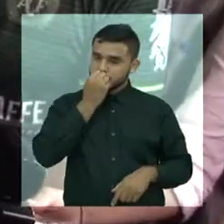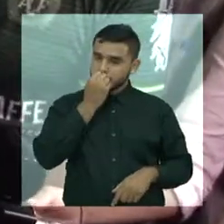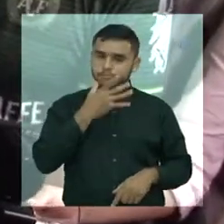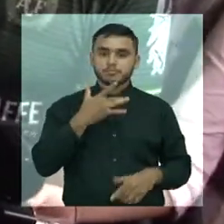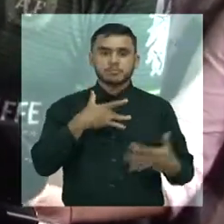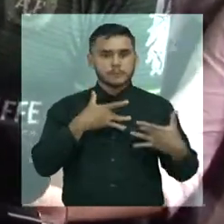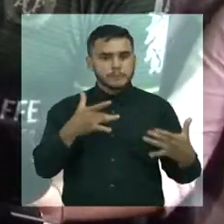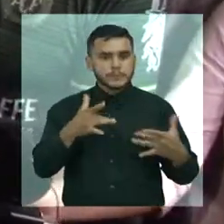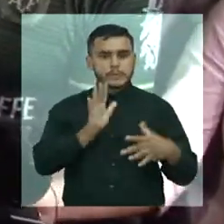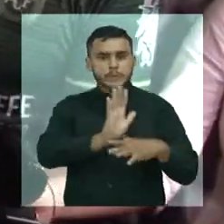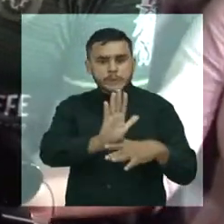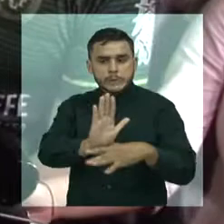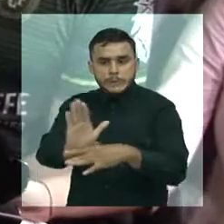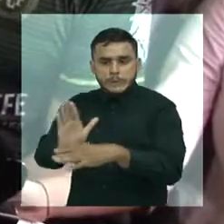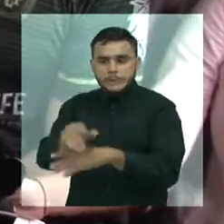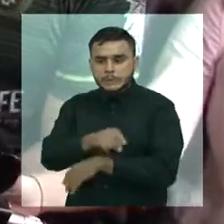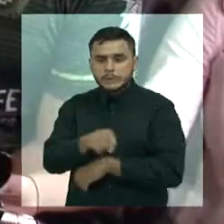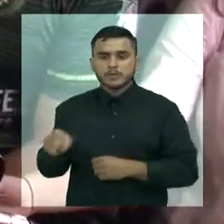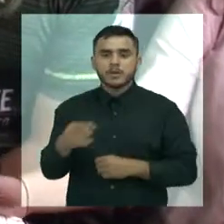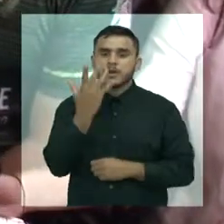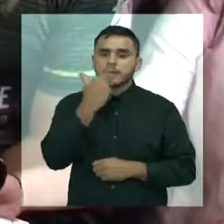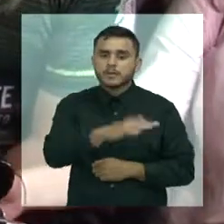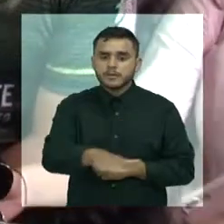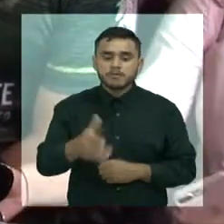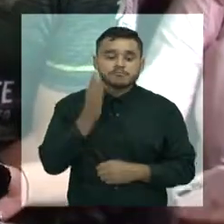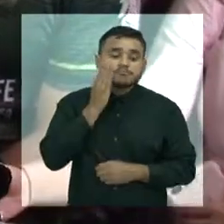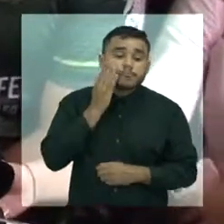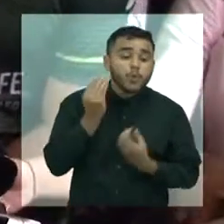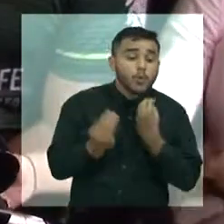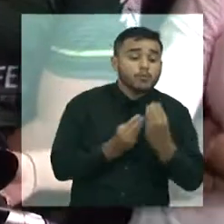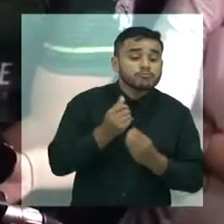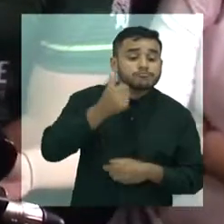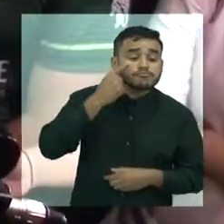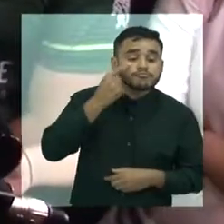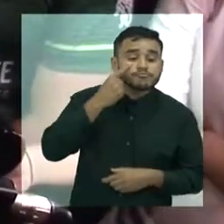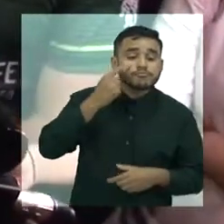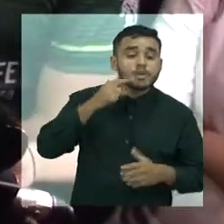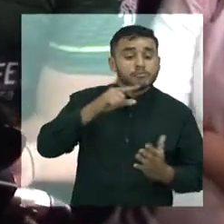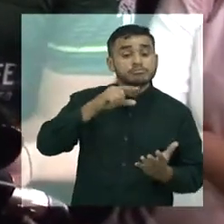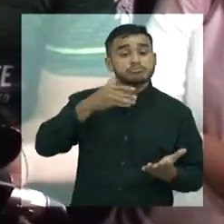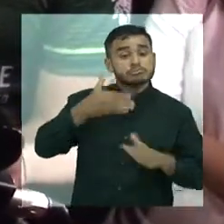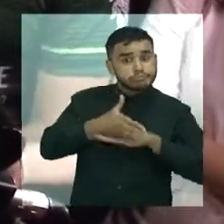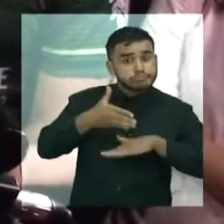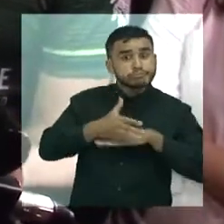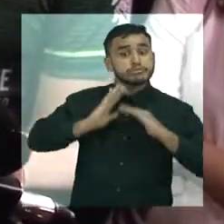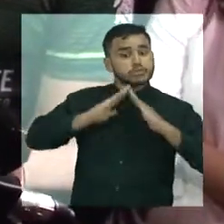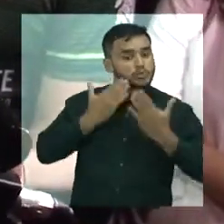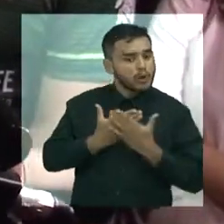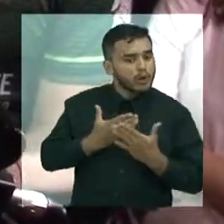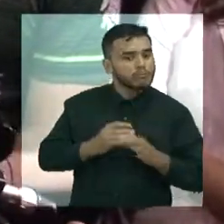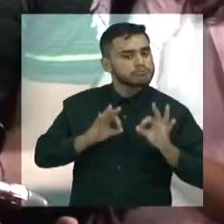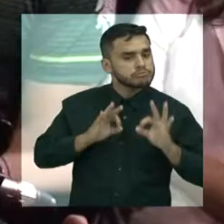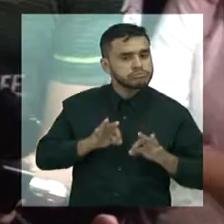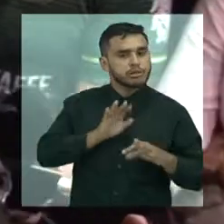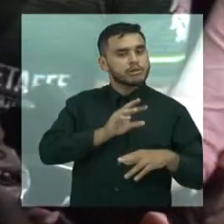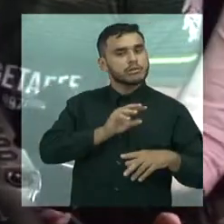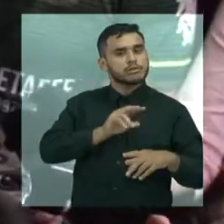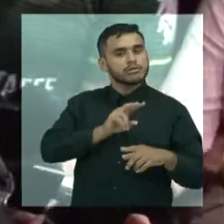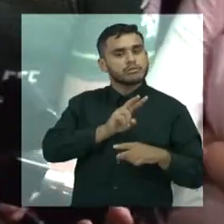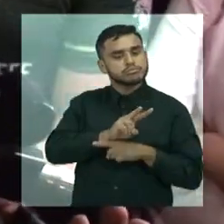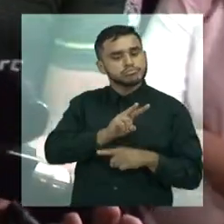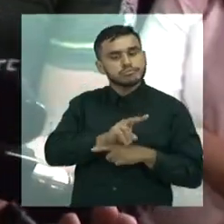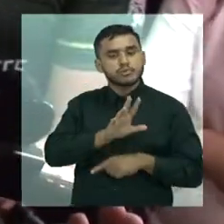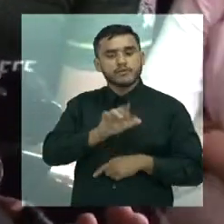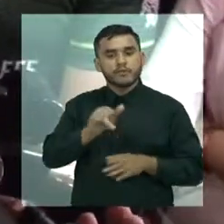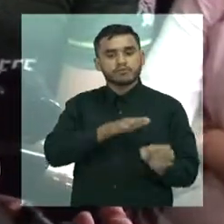os estudos da meninada, que vai dar material esportivo, vai ter educador físico, monitoria, para formar não só o atleta,